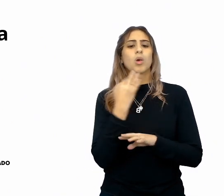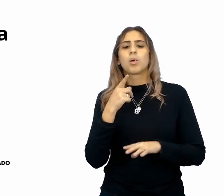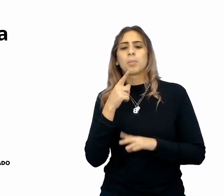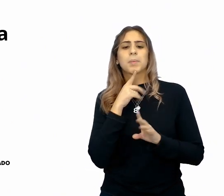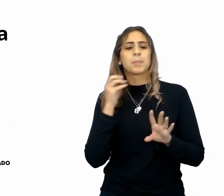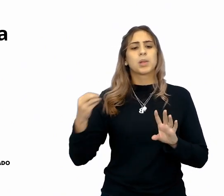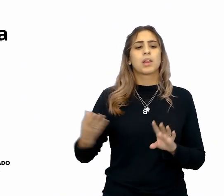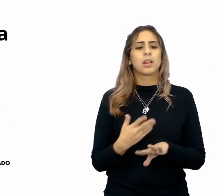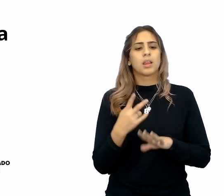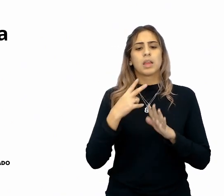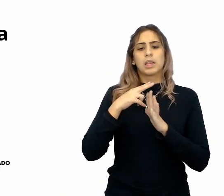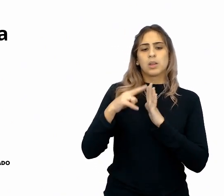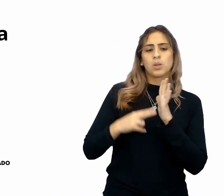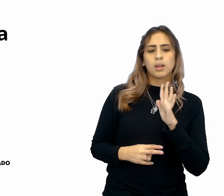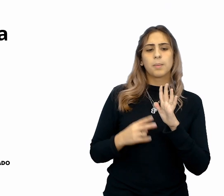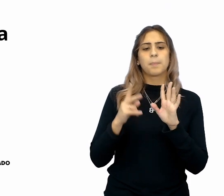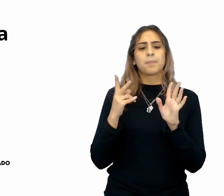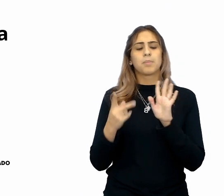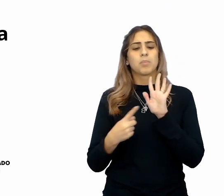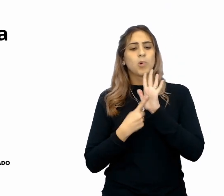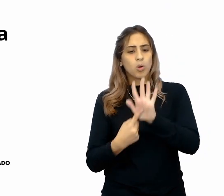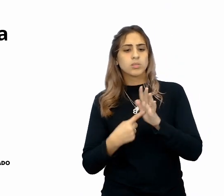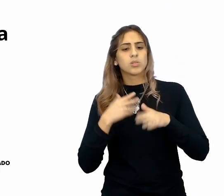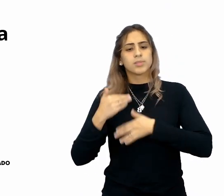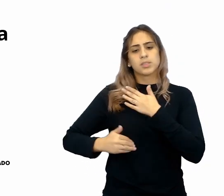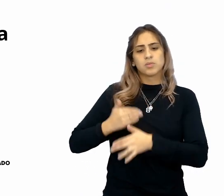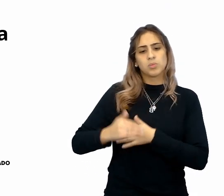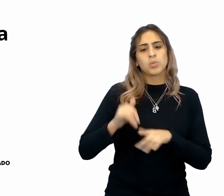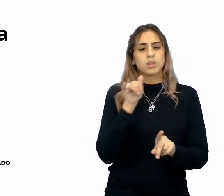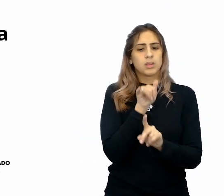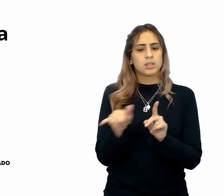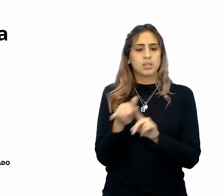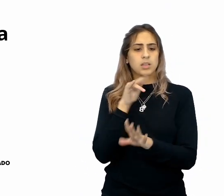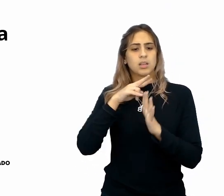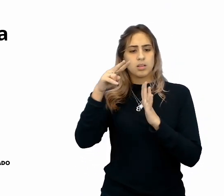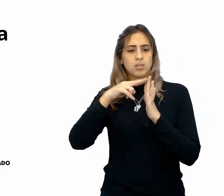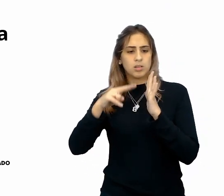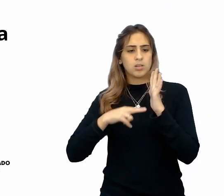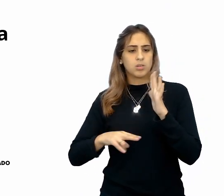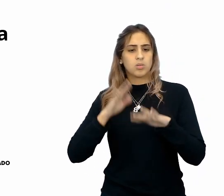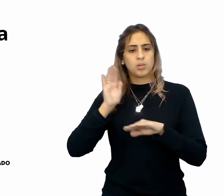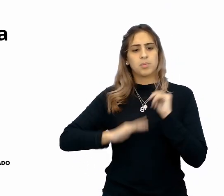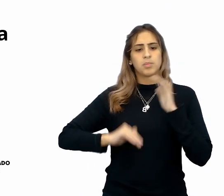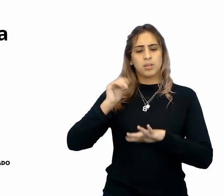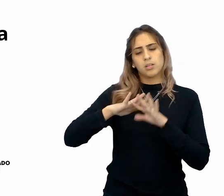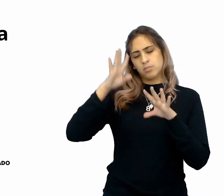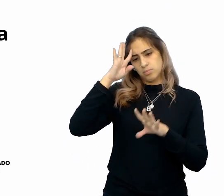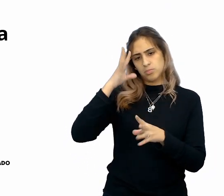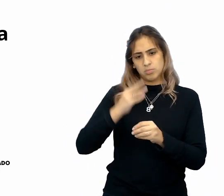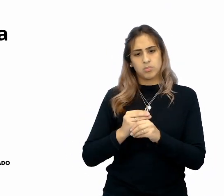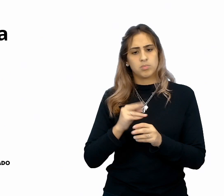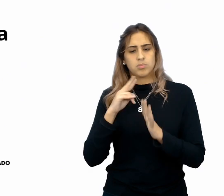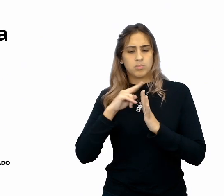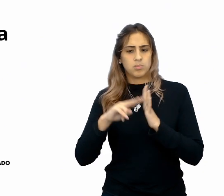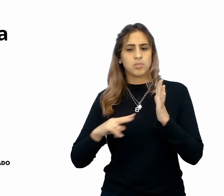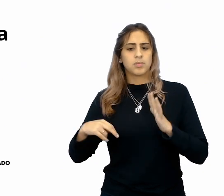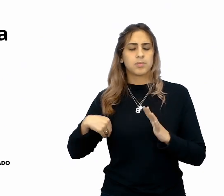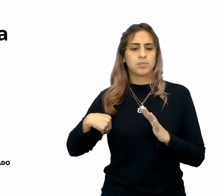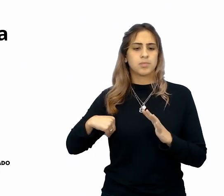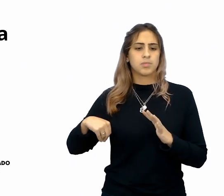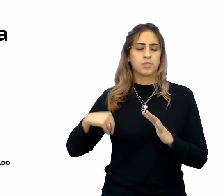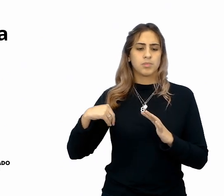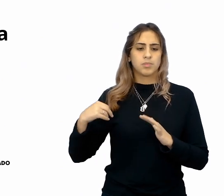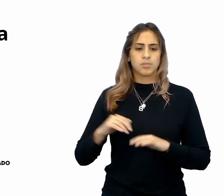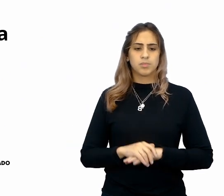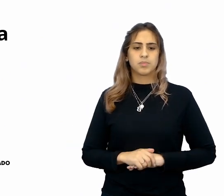essa modalidade leitora promove o desenvolvimento das estratégias de leitura e as habilidades de